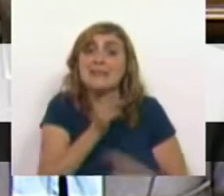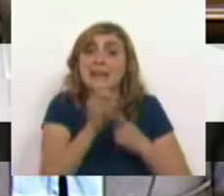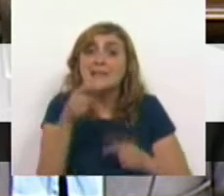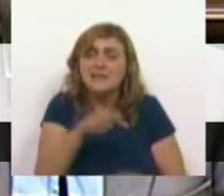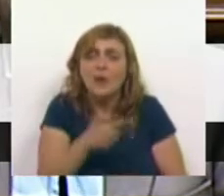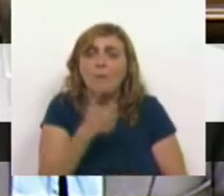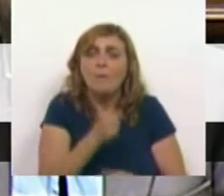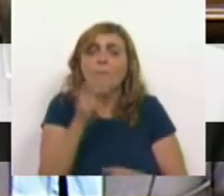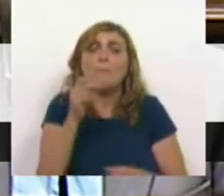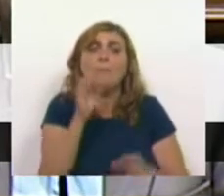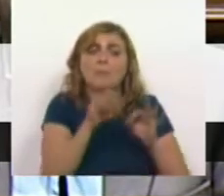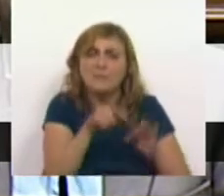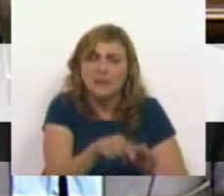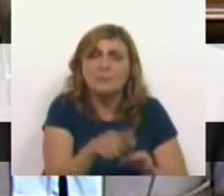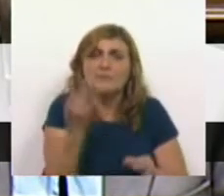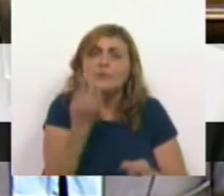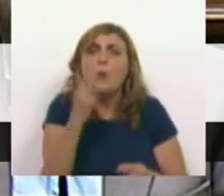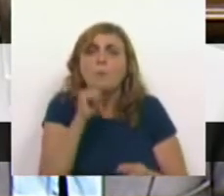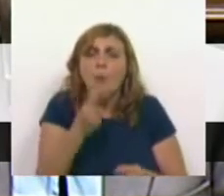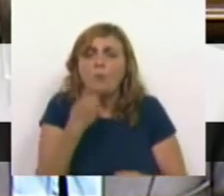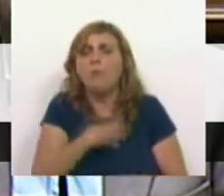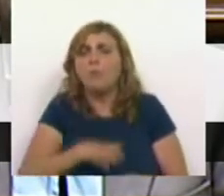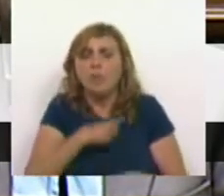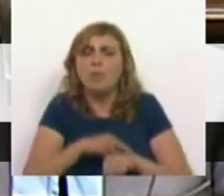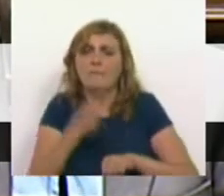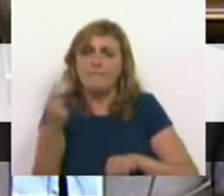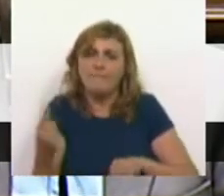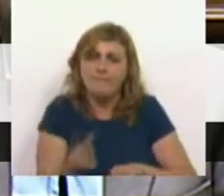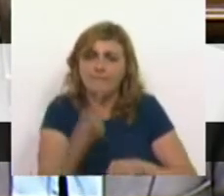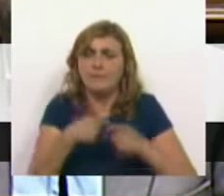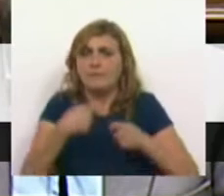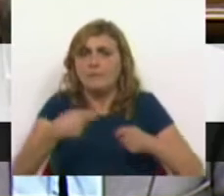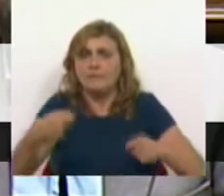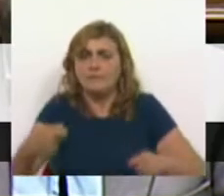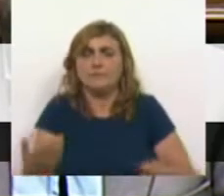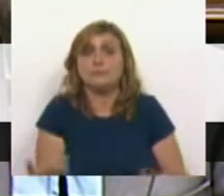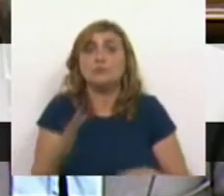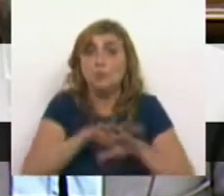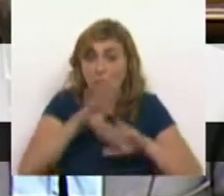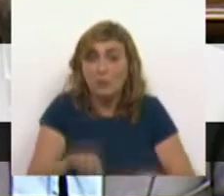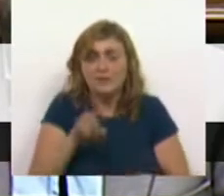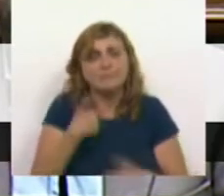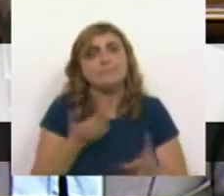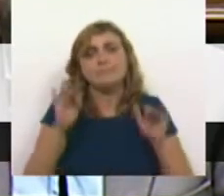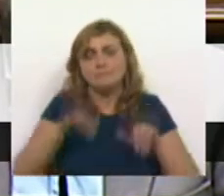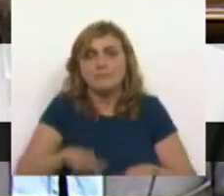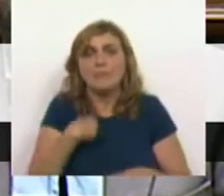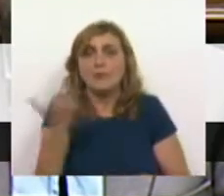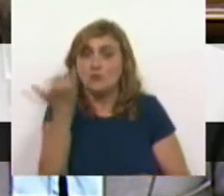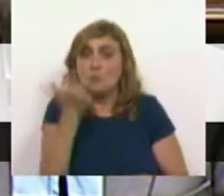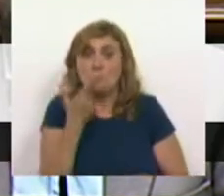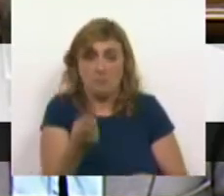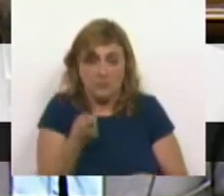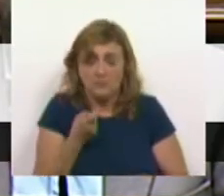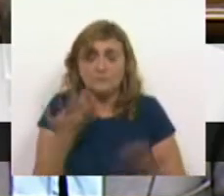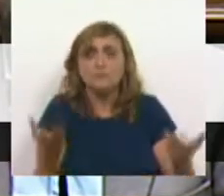é mais do que uma morte e uma agonia lenta ao ralenti. Por isso mesmo termino com uma segunda pergunta, senhora